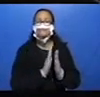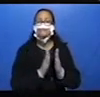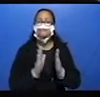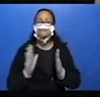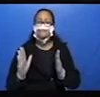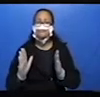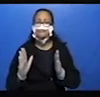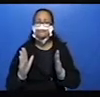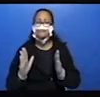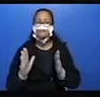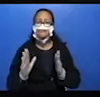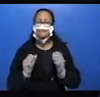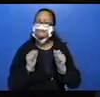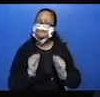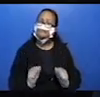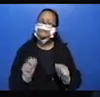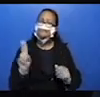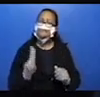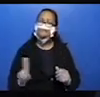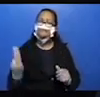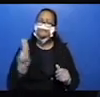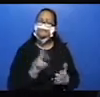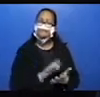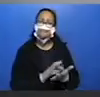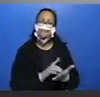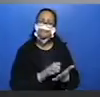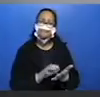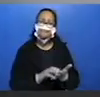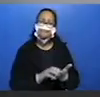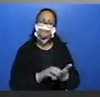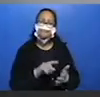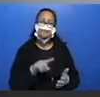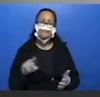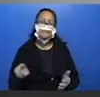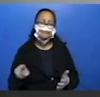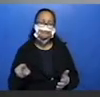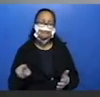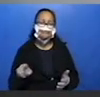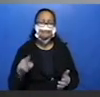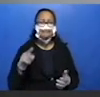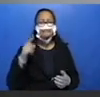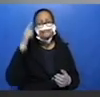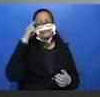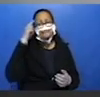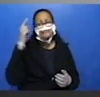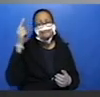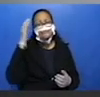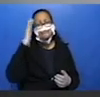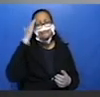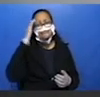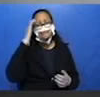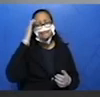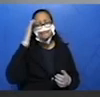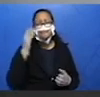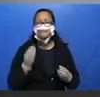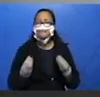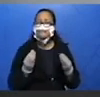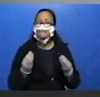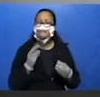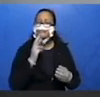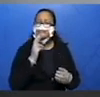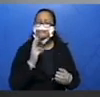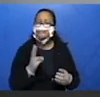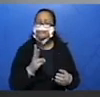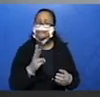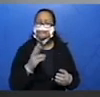a calculadora, mas só para vocês perceberem o quanto que é fácil, quanto que o resultado é claro, multiplicando